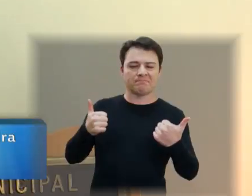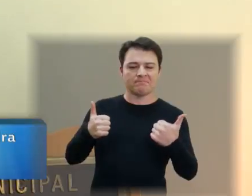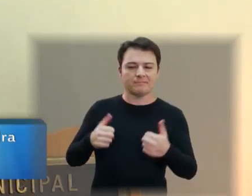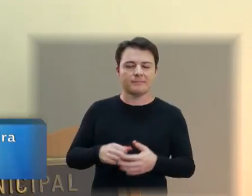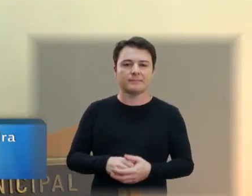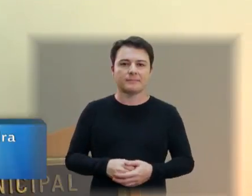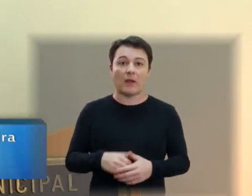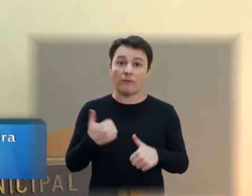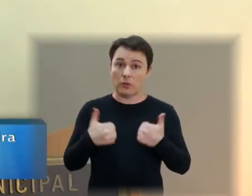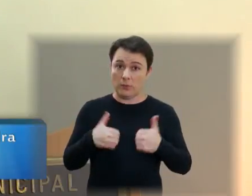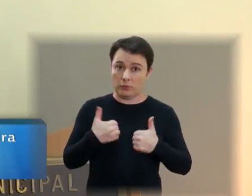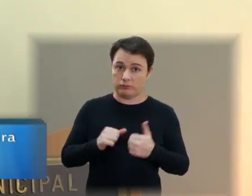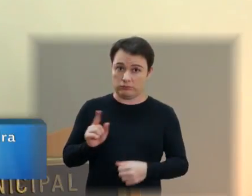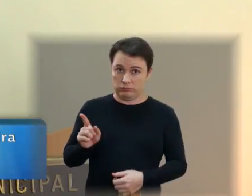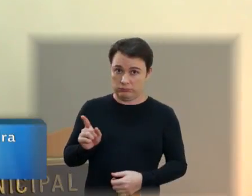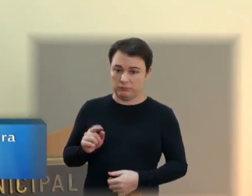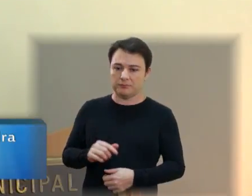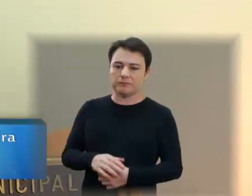Futebol.